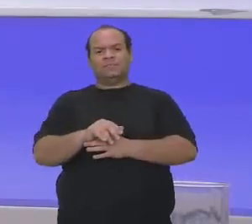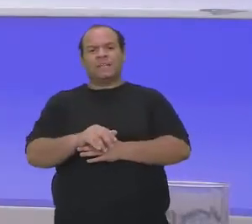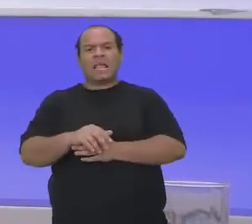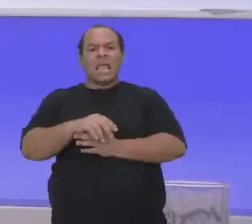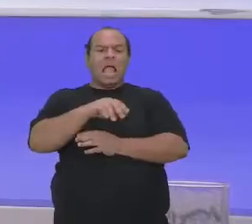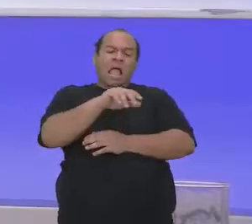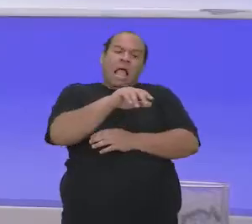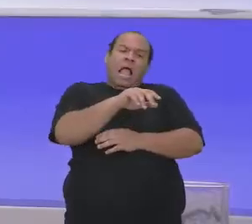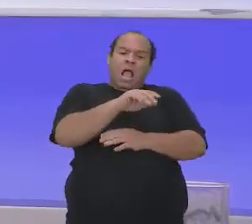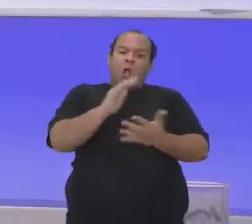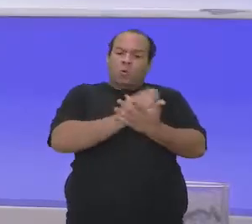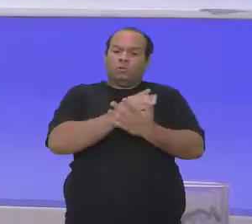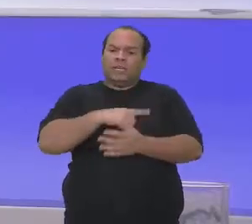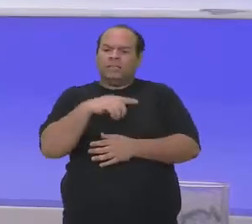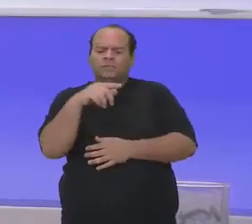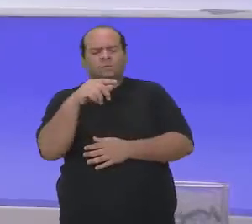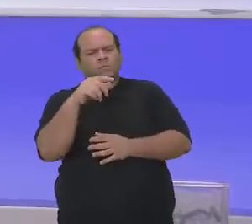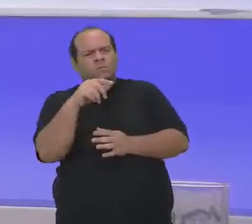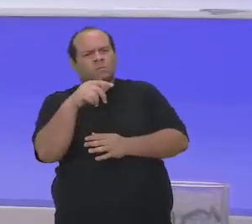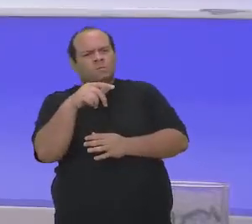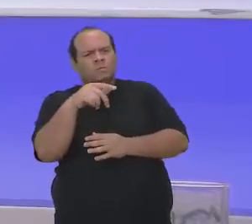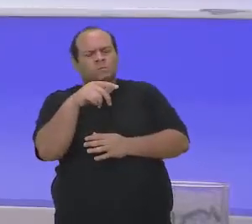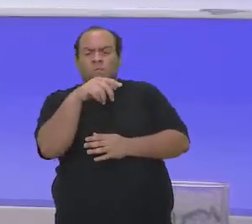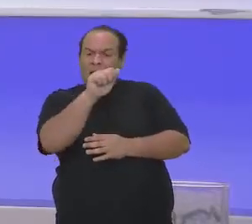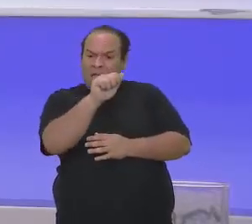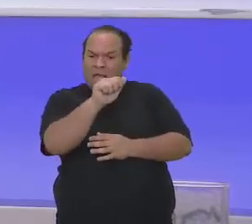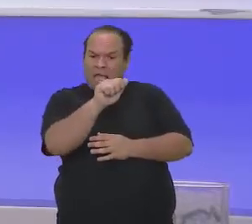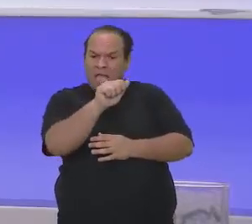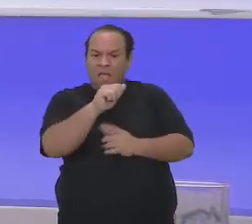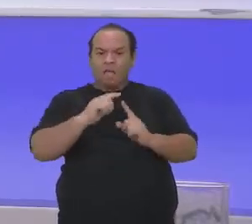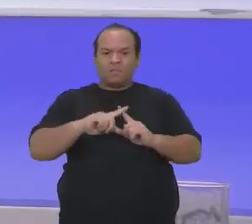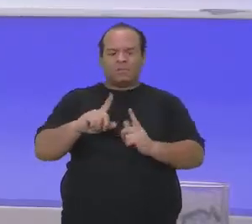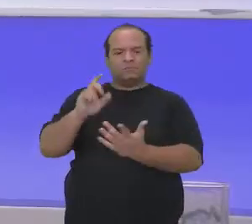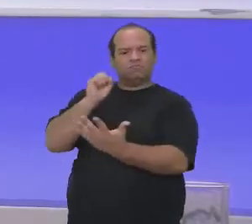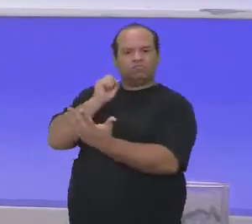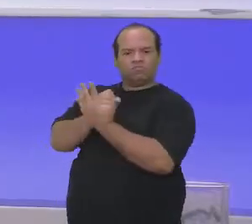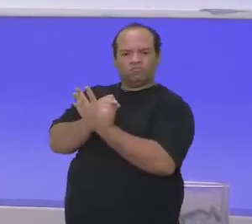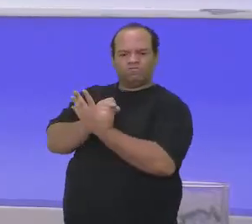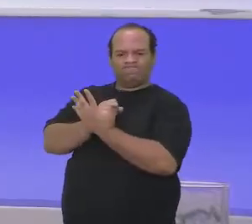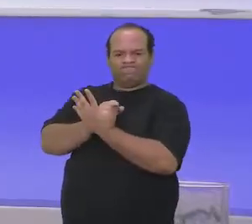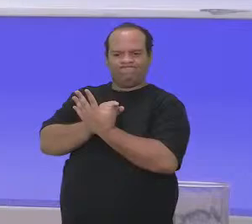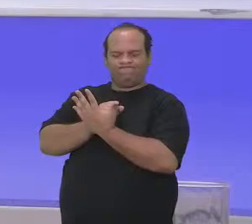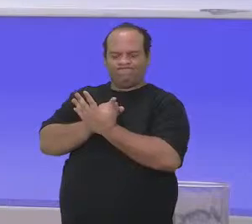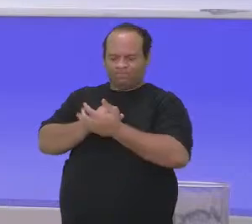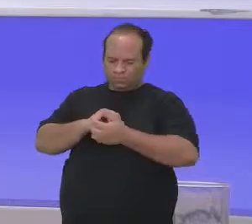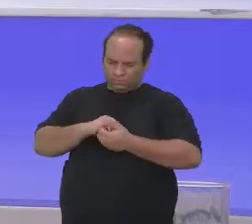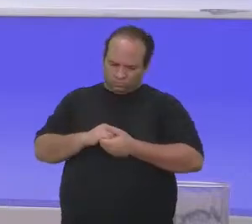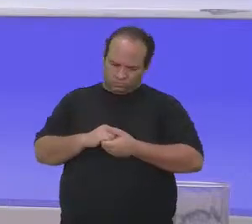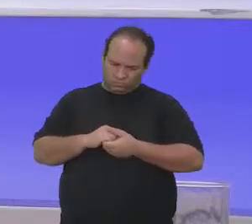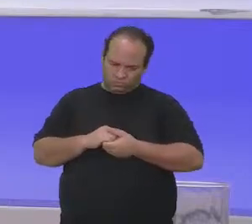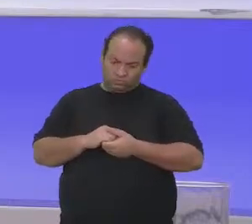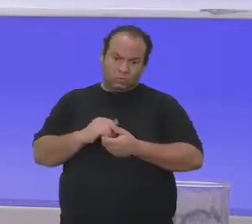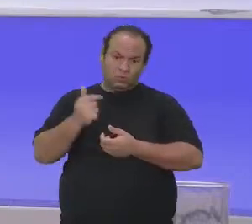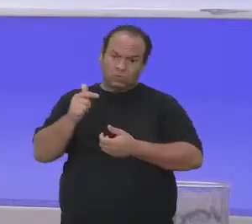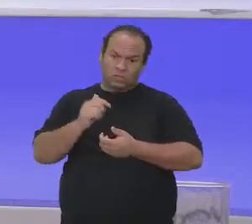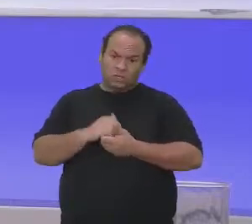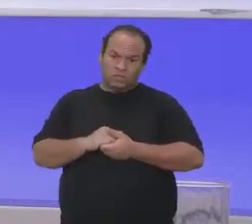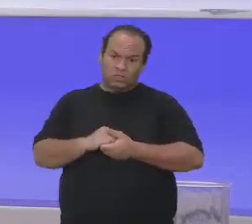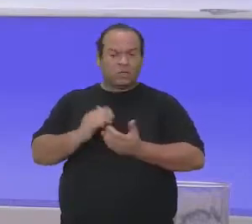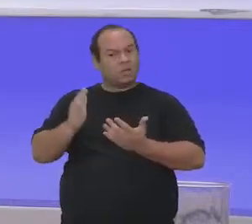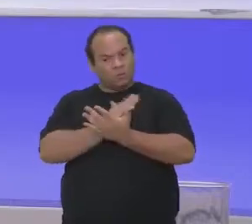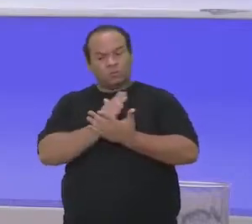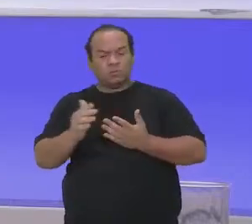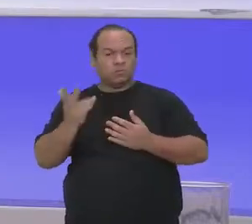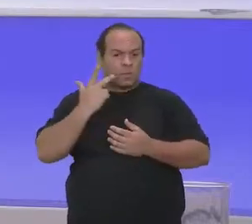selo Procel. A diferença é isso, o selo Procel é como se fosse uma excelência, e a etiqueta ENSE, né, que é a Etiqueta Nacional